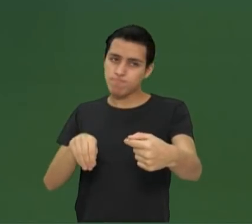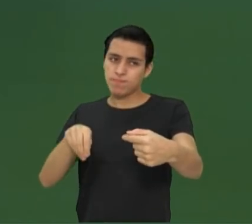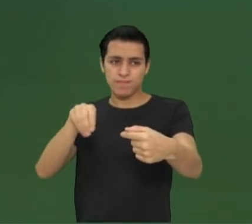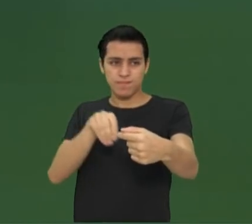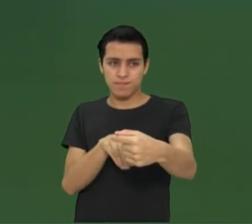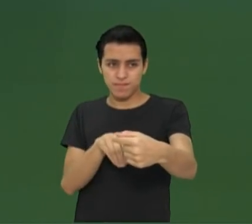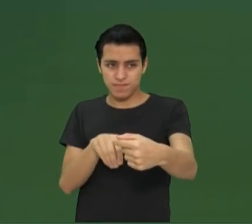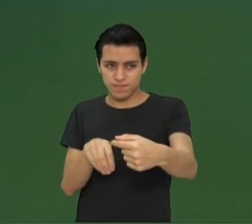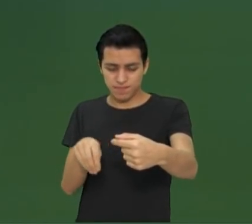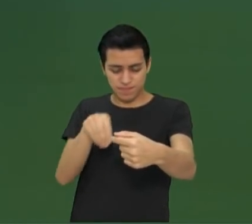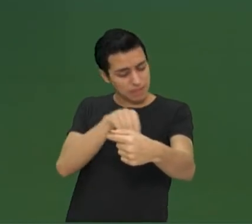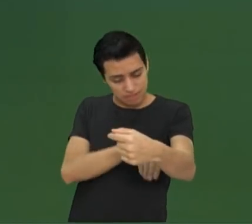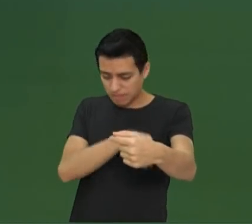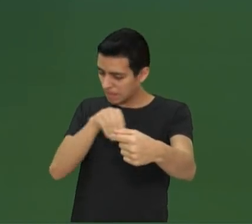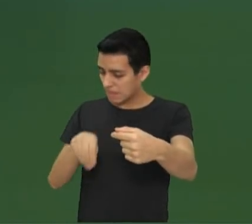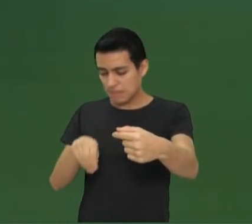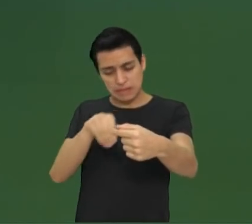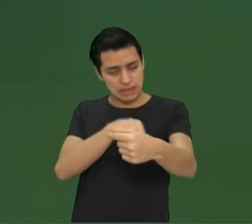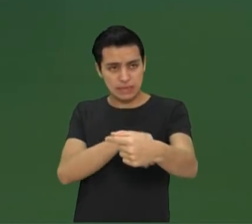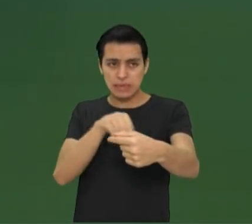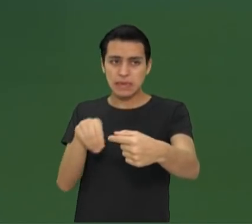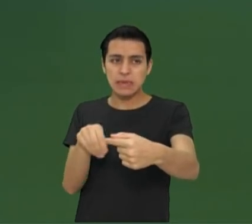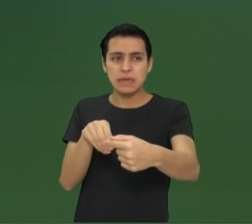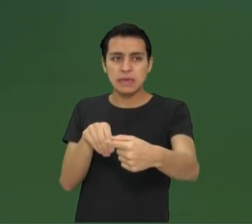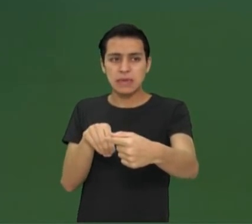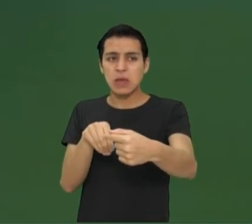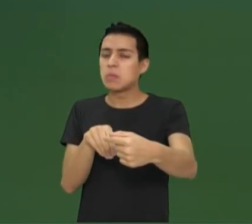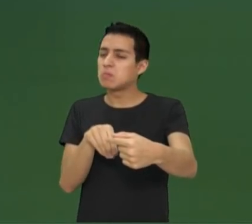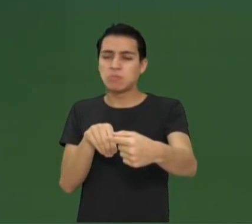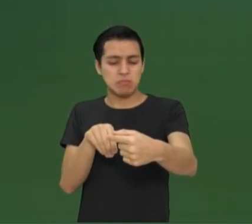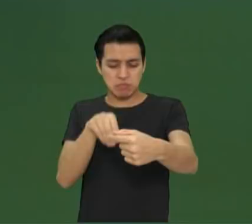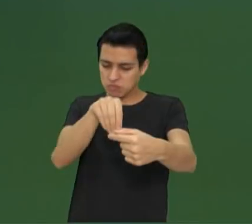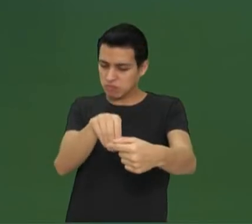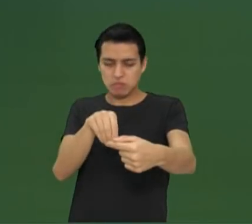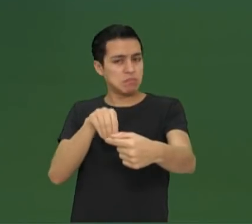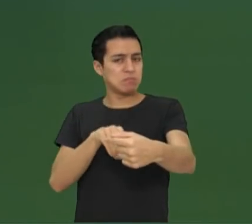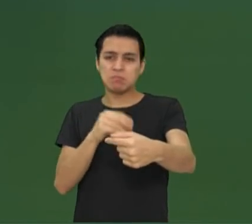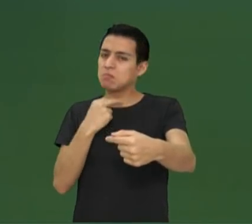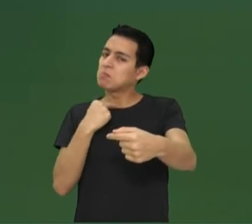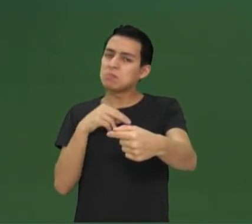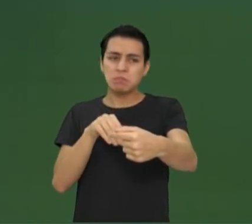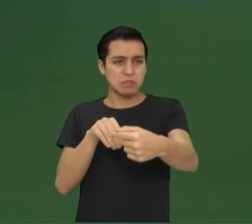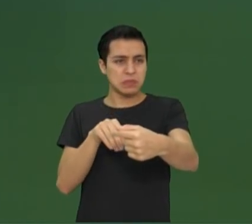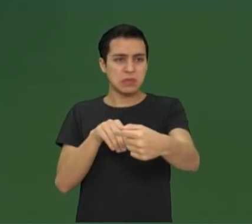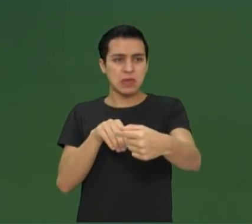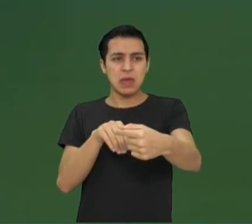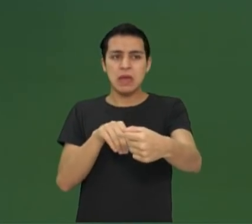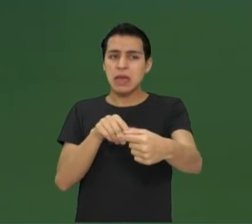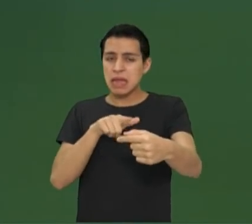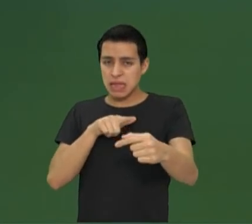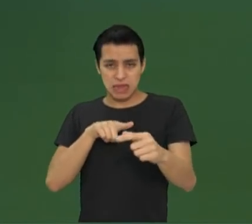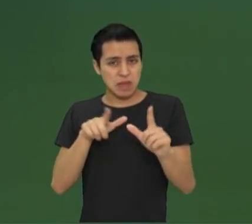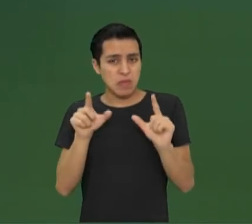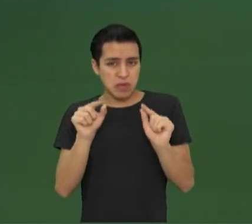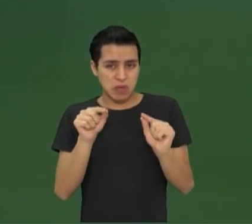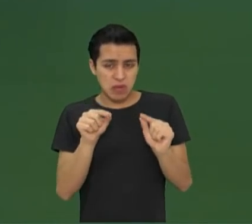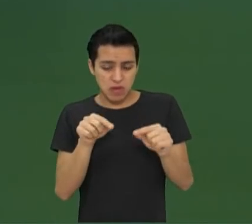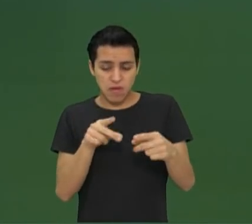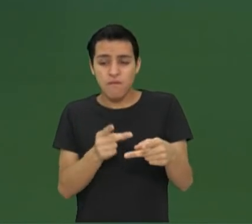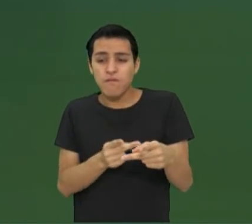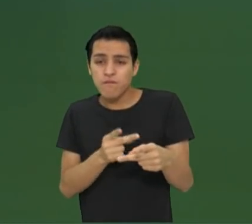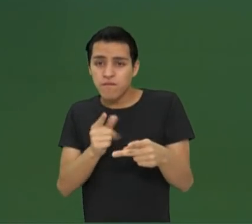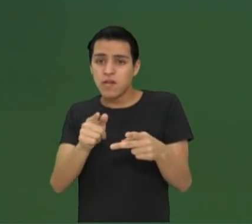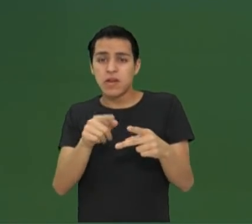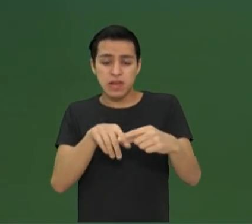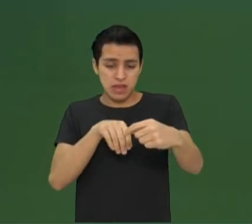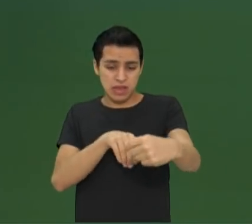lado, né, que ele continua. Então, ele não pode vir para frente, que ele vai continuar em xeque. Então, ele tem opções. Fugir com o